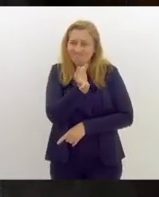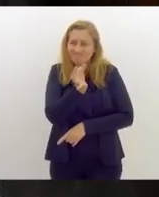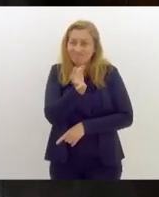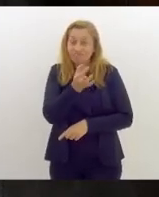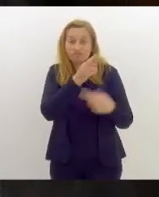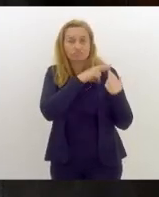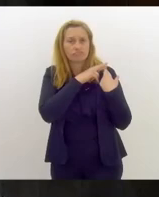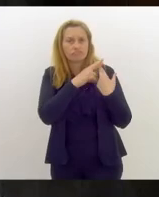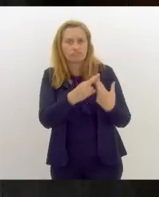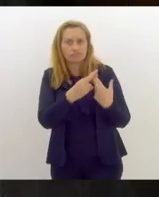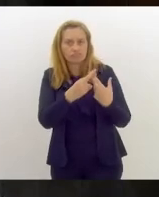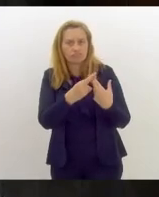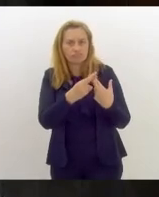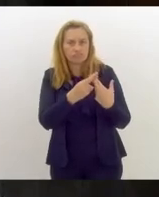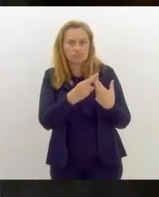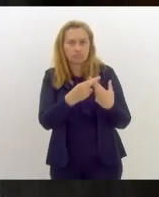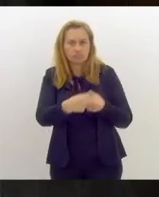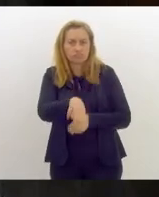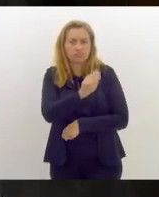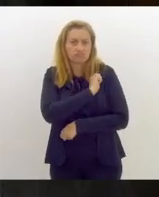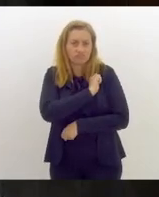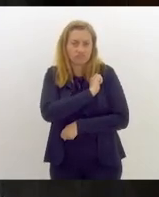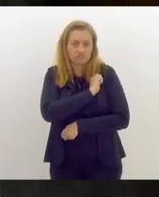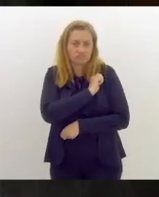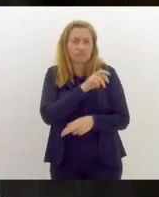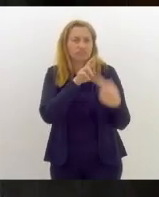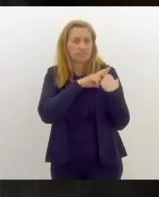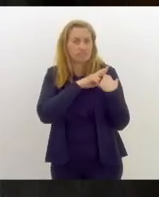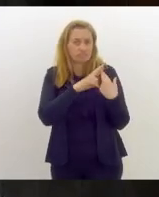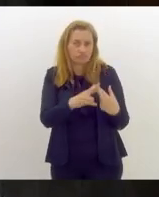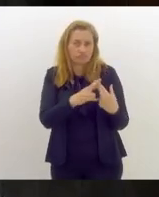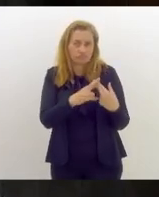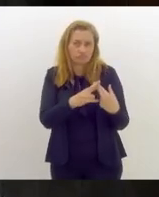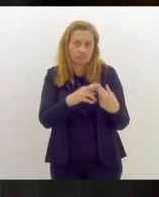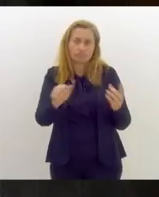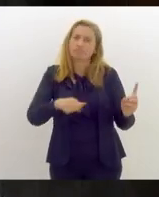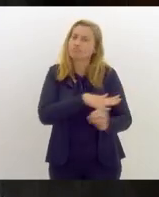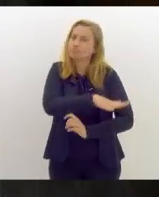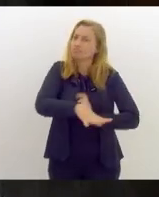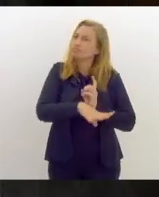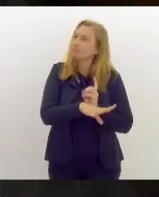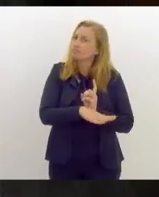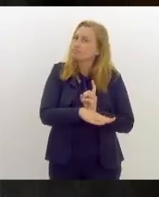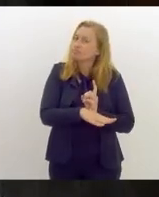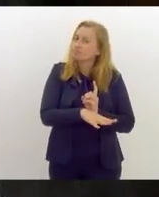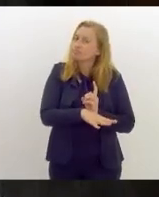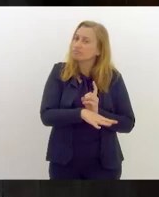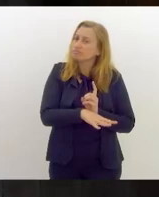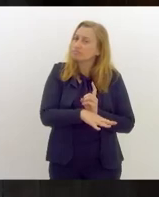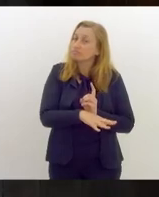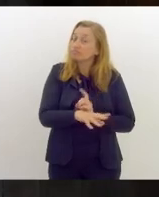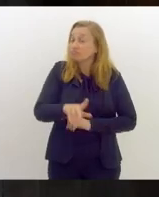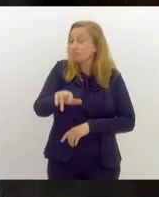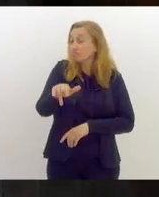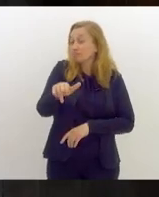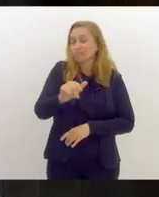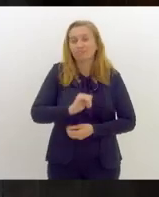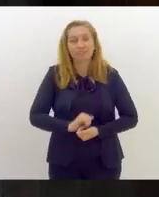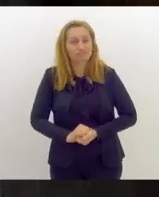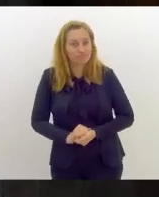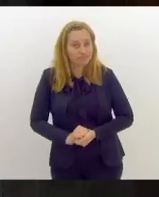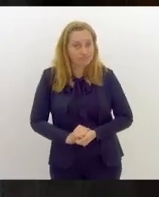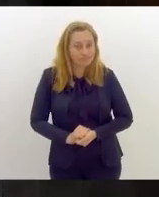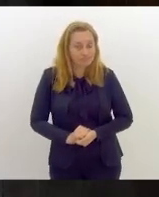responsabilidade fiscal e responsabilidade social são irmãs gêmeas